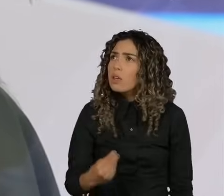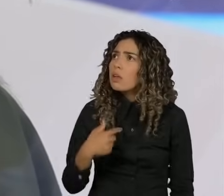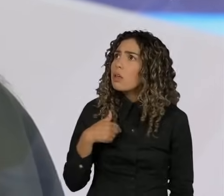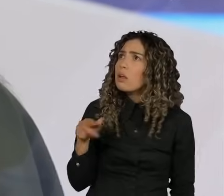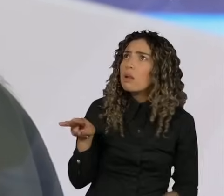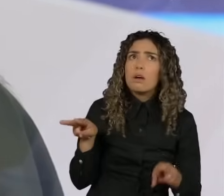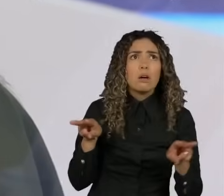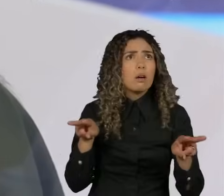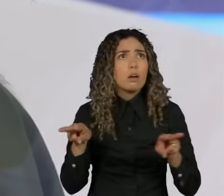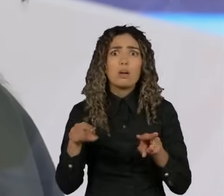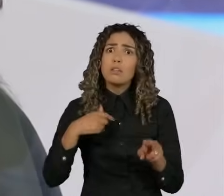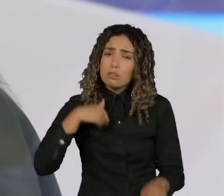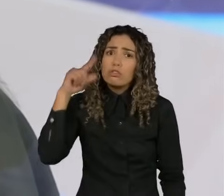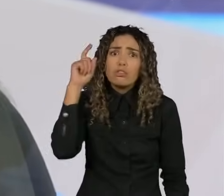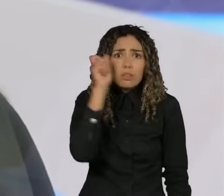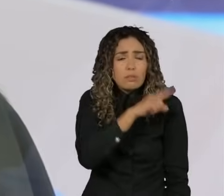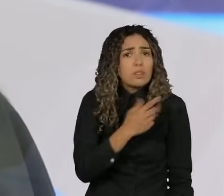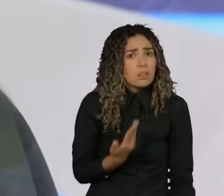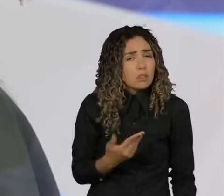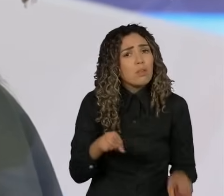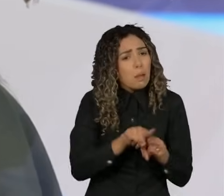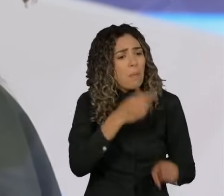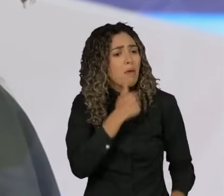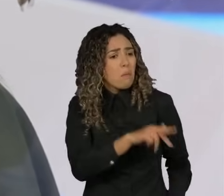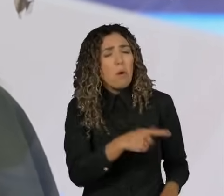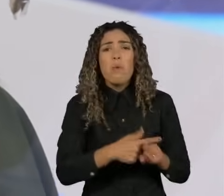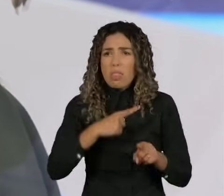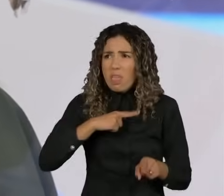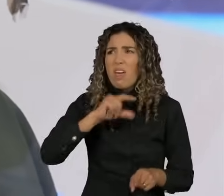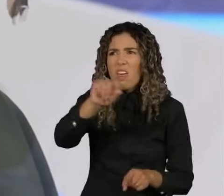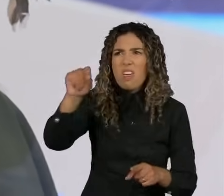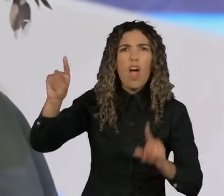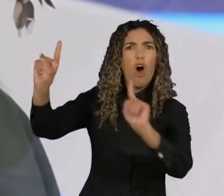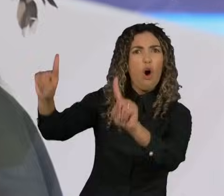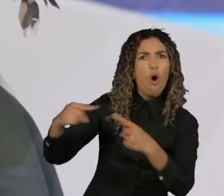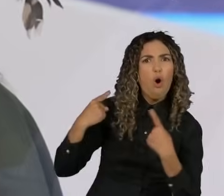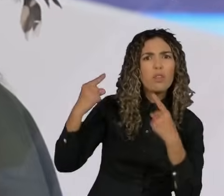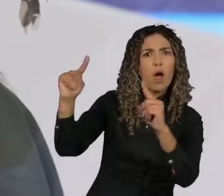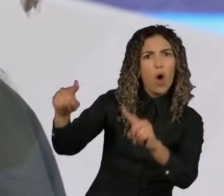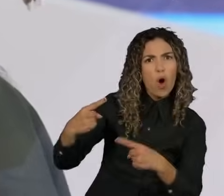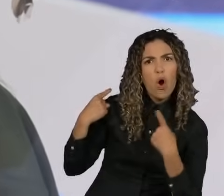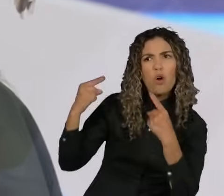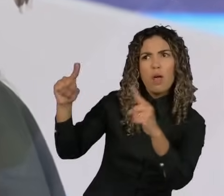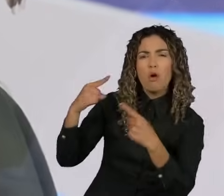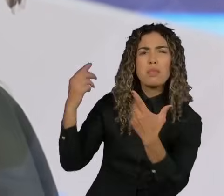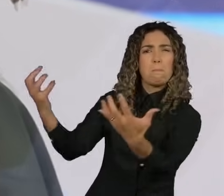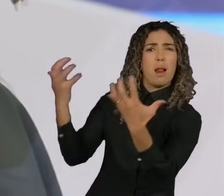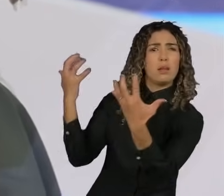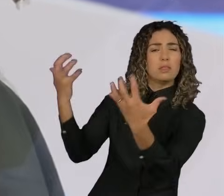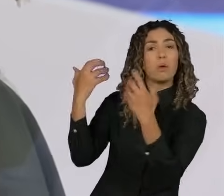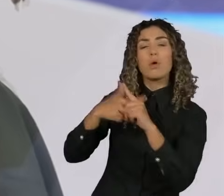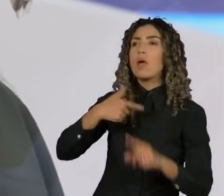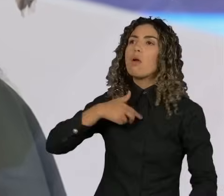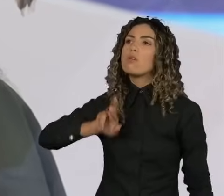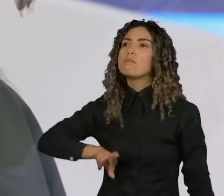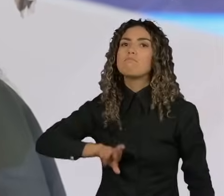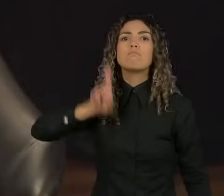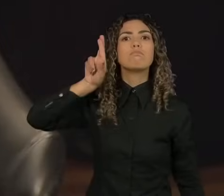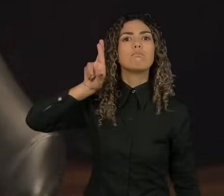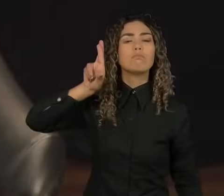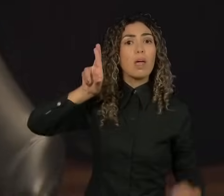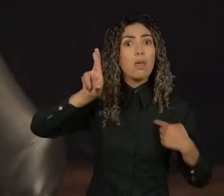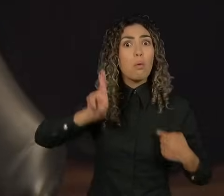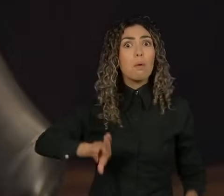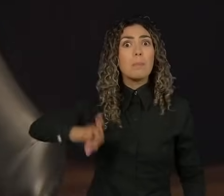para os meus irmãos também, pela questão da ameaça, pela questão da pressão que é você representar um povo